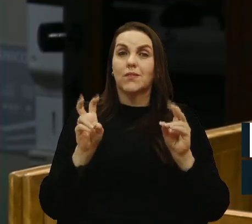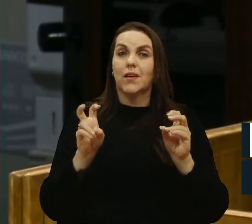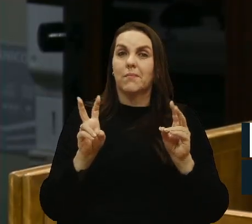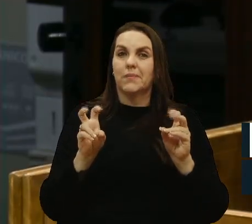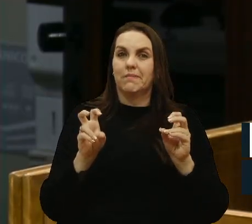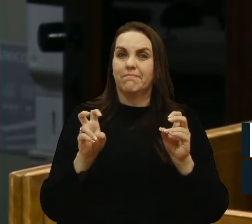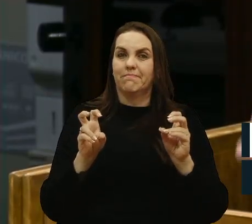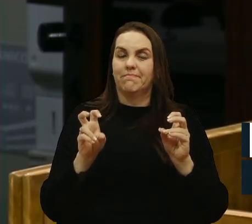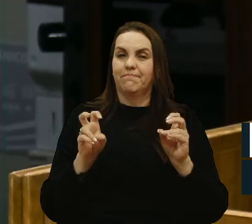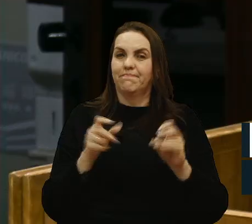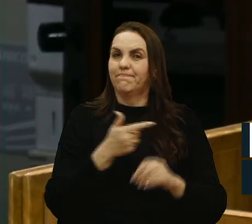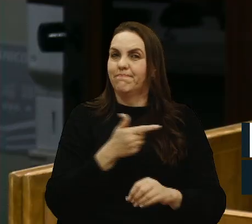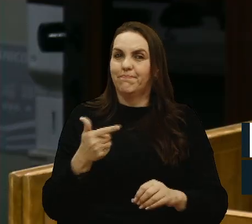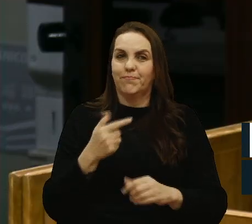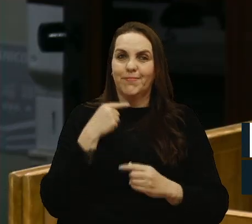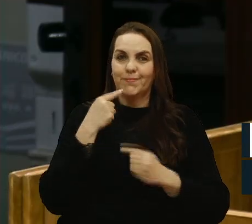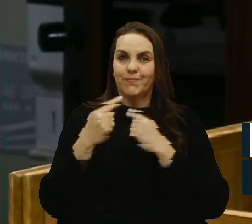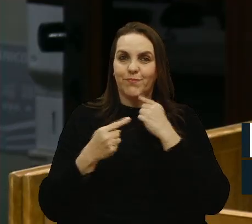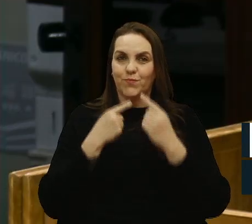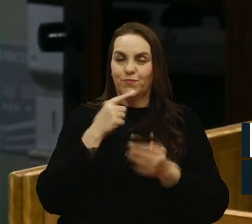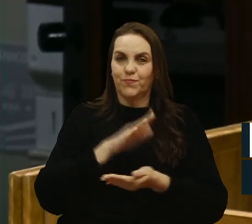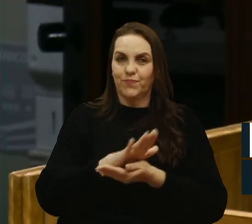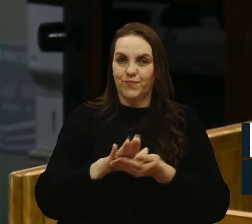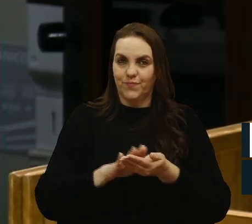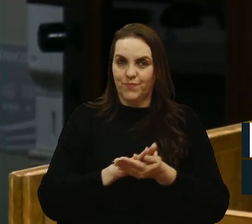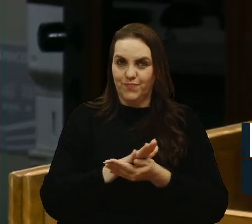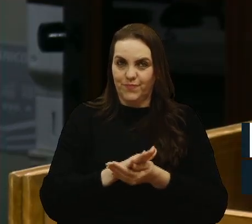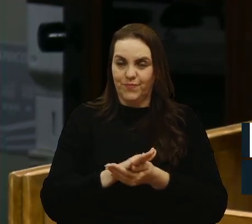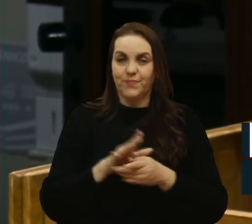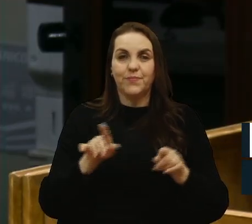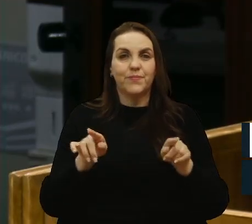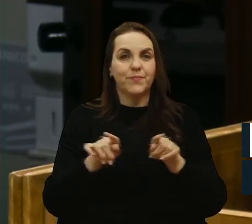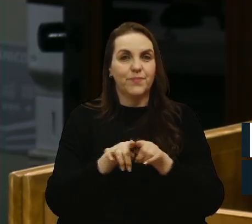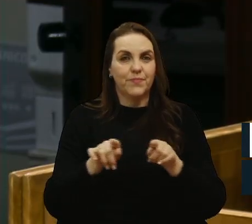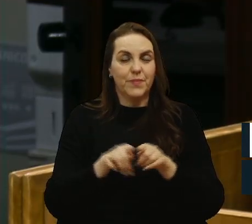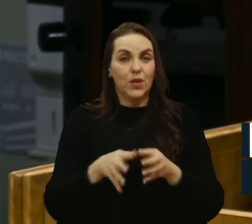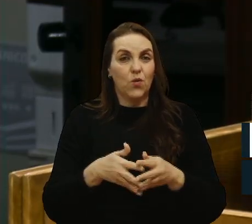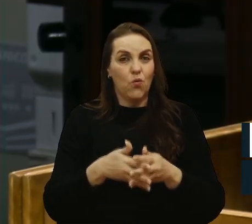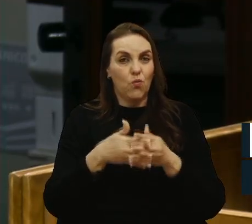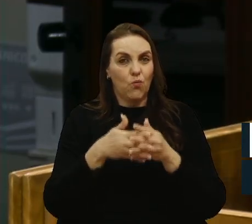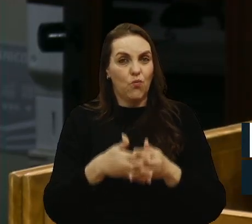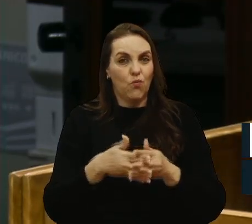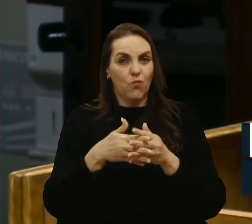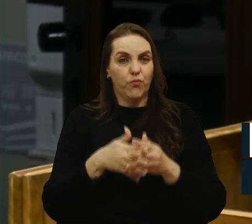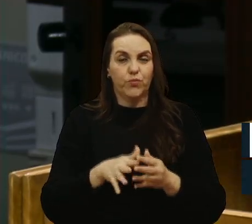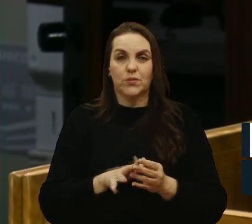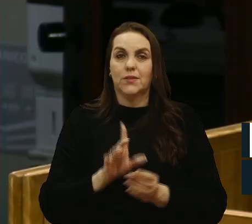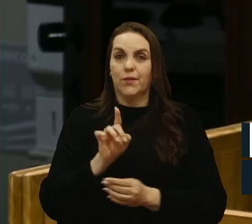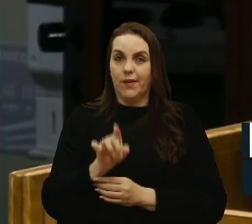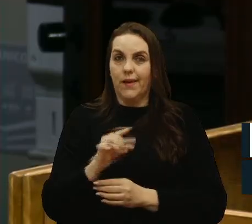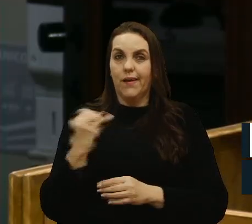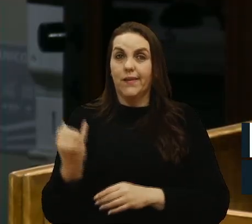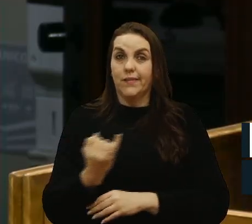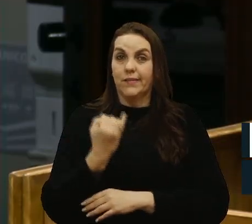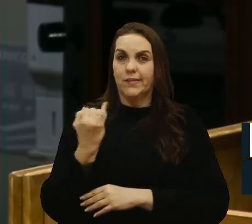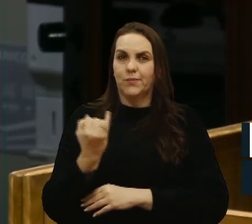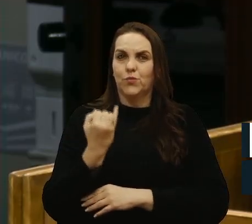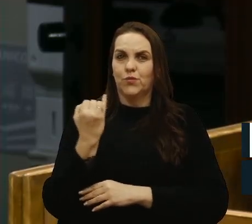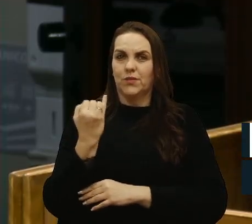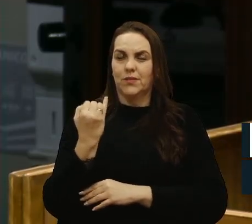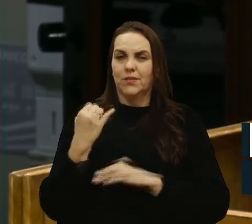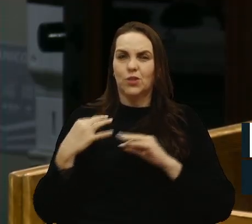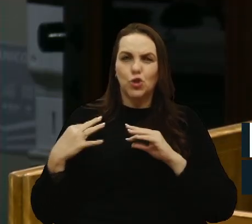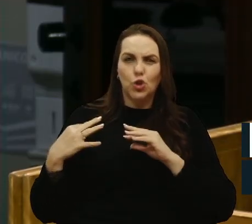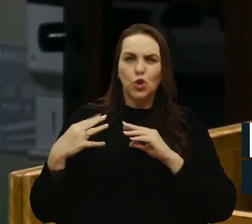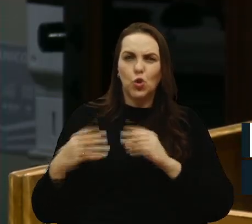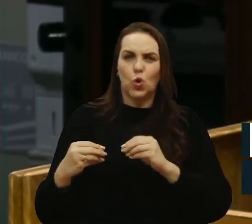que não haja dúvidas e nem confusões, dada a importância de todos